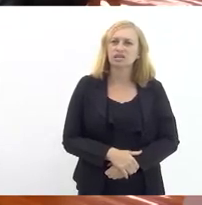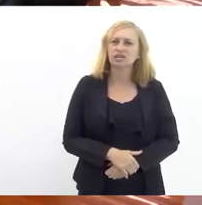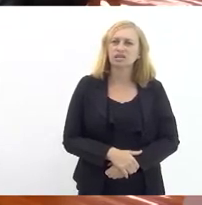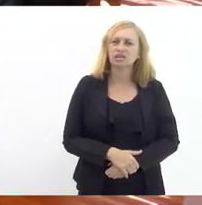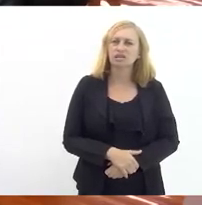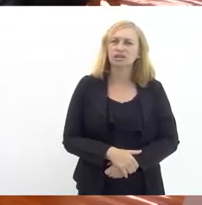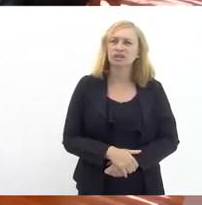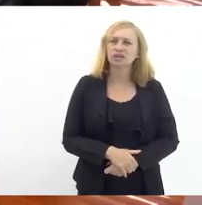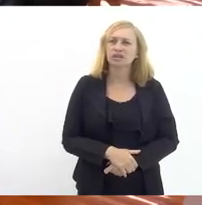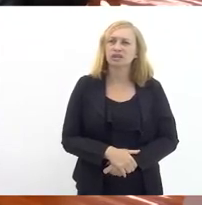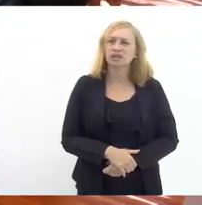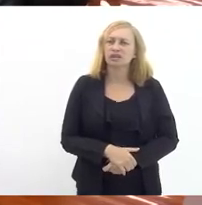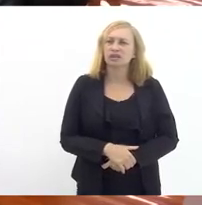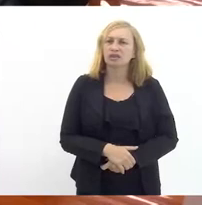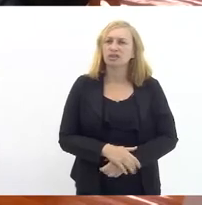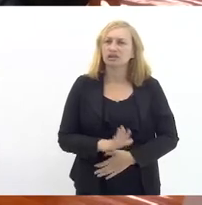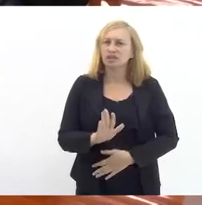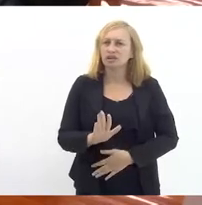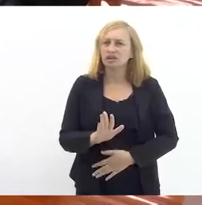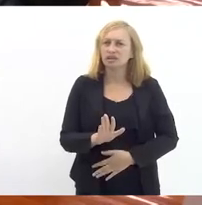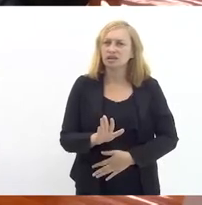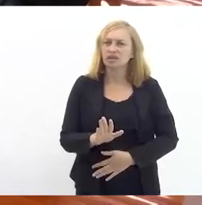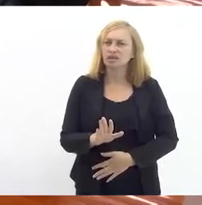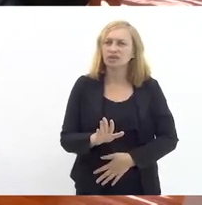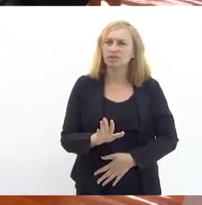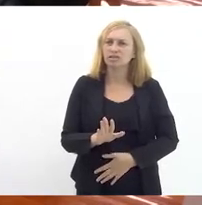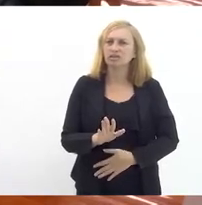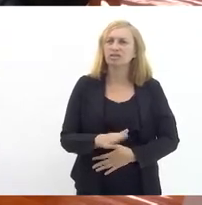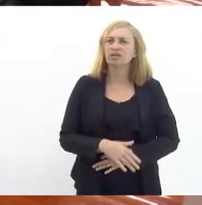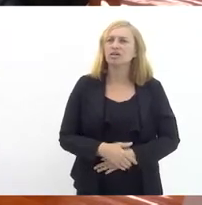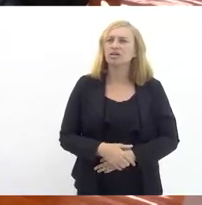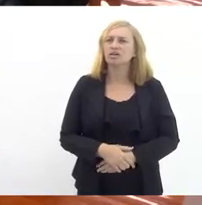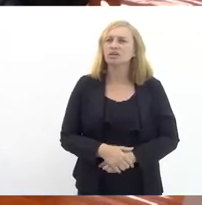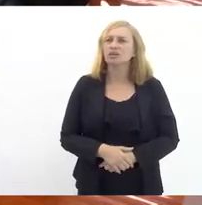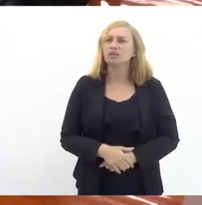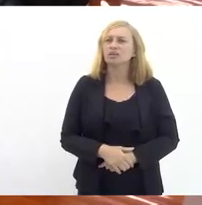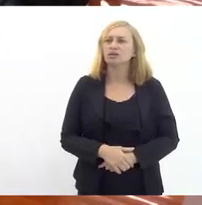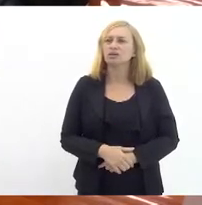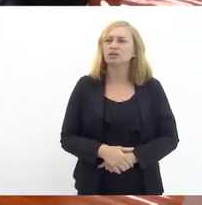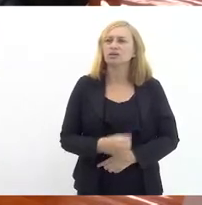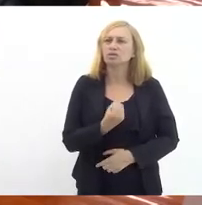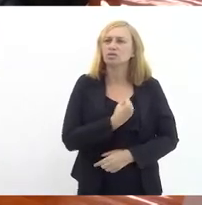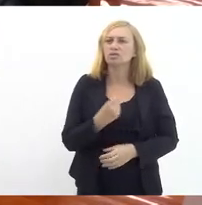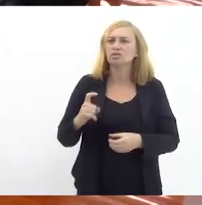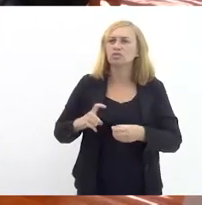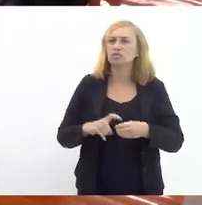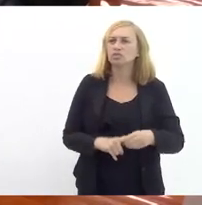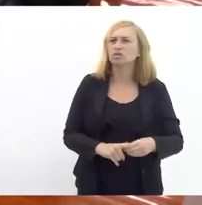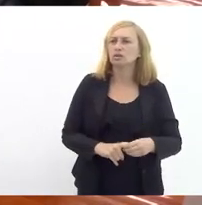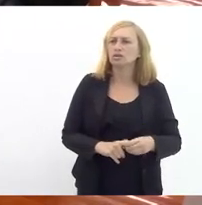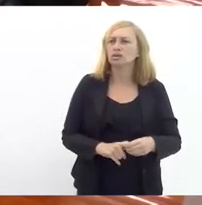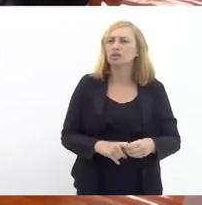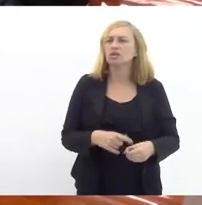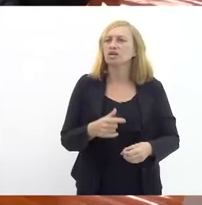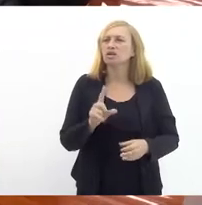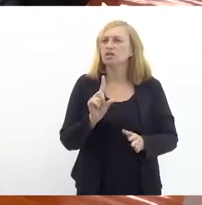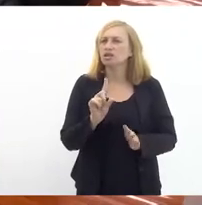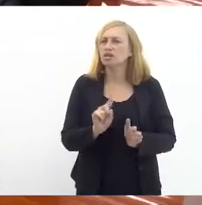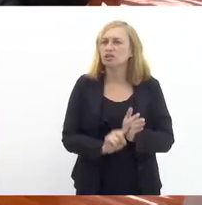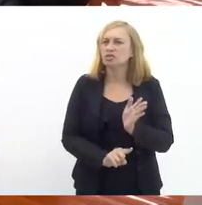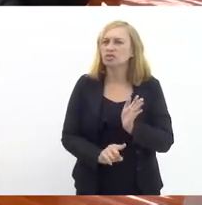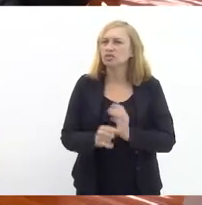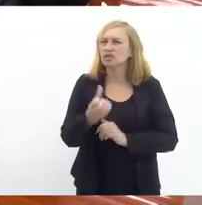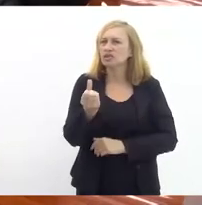Só, deputado, só para estabelecer alguns... O número do convênio é um mínimo de 60, na verdade,